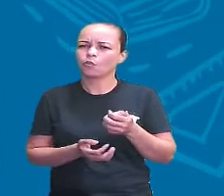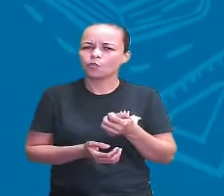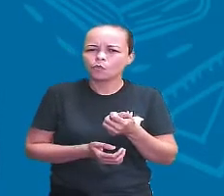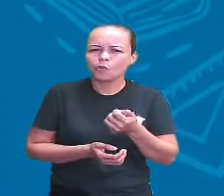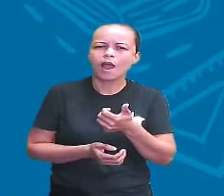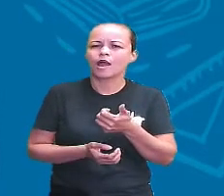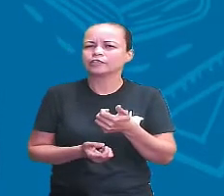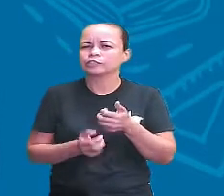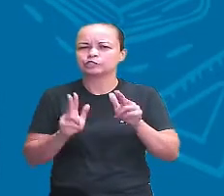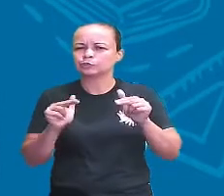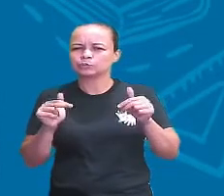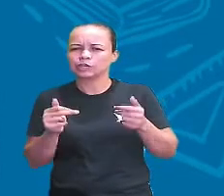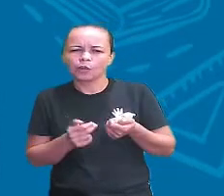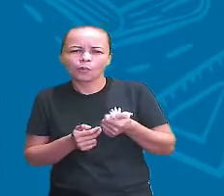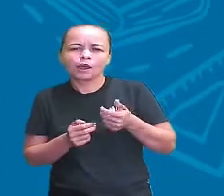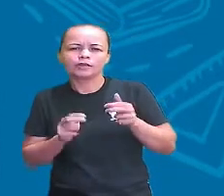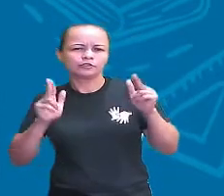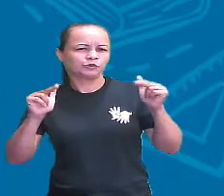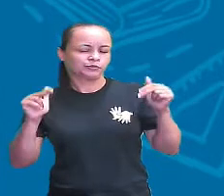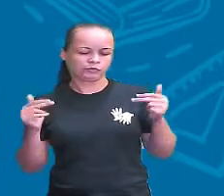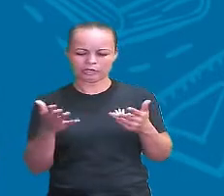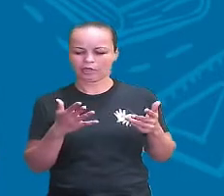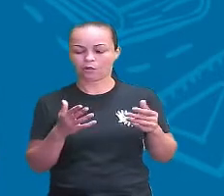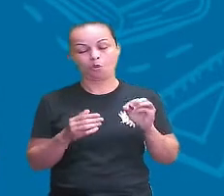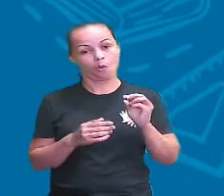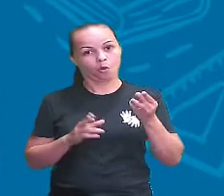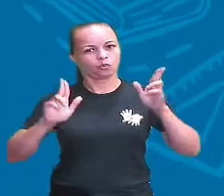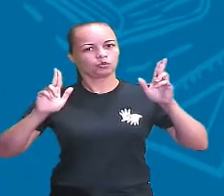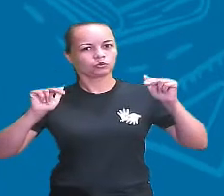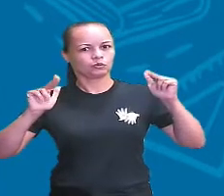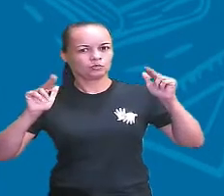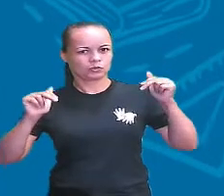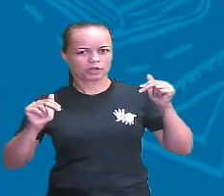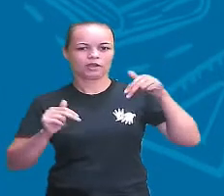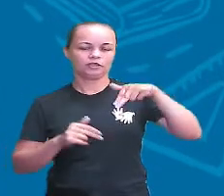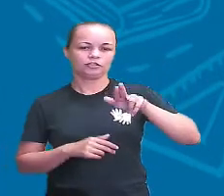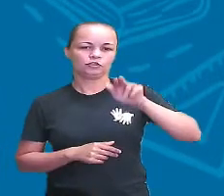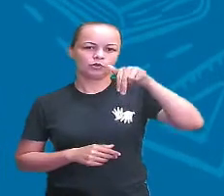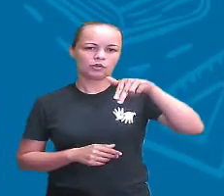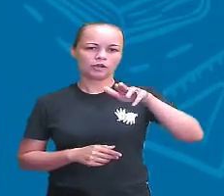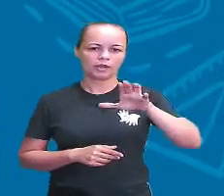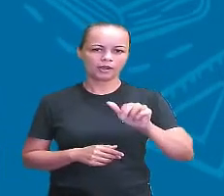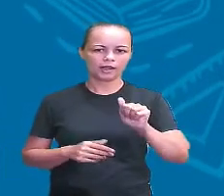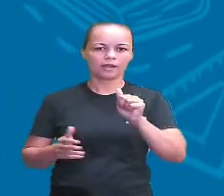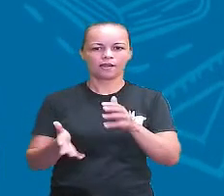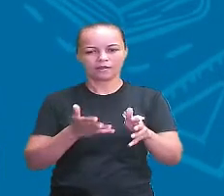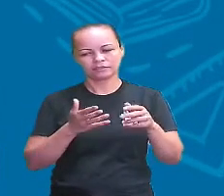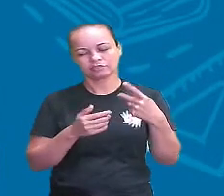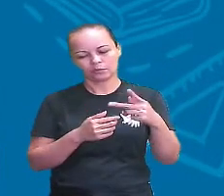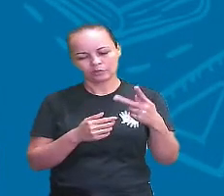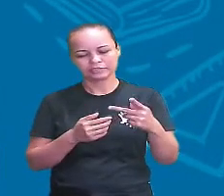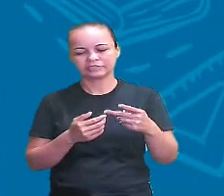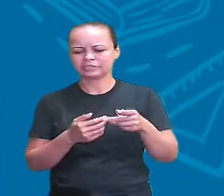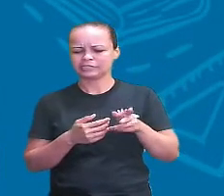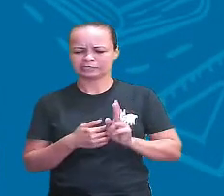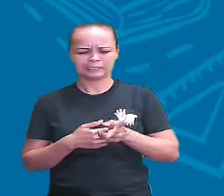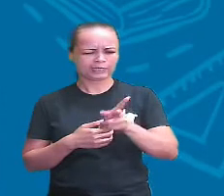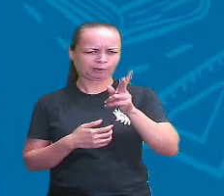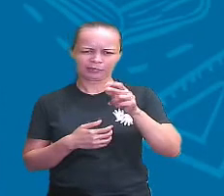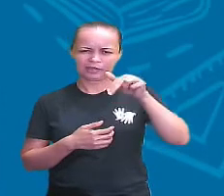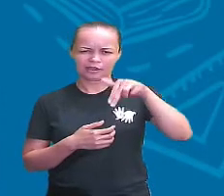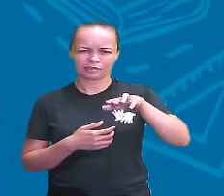o never, que é o nunca. Esse aí ninguém tira a tradução dele. Never é never e pronto, tá? Então,